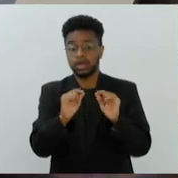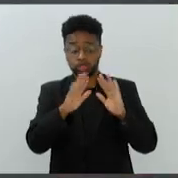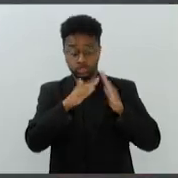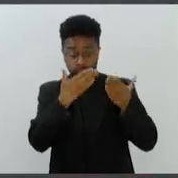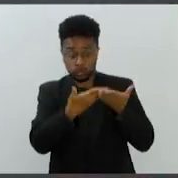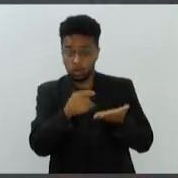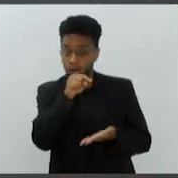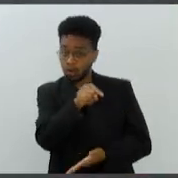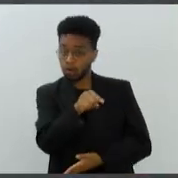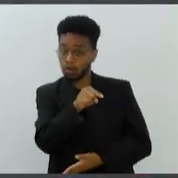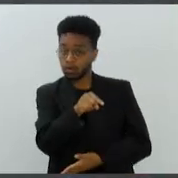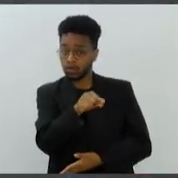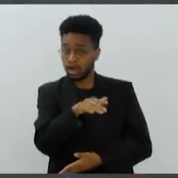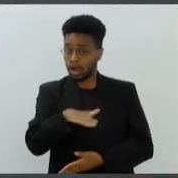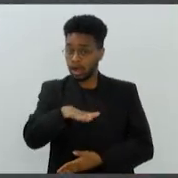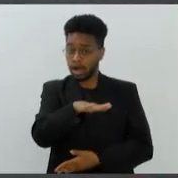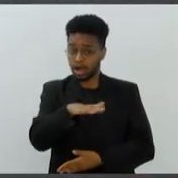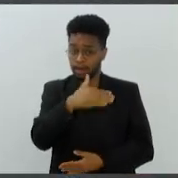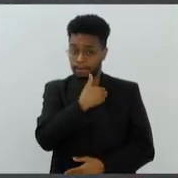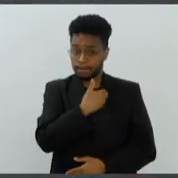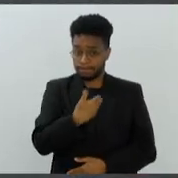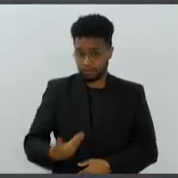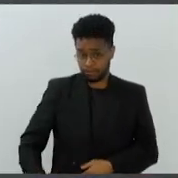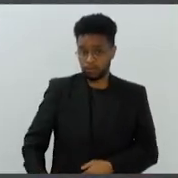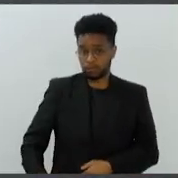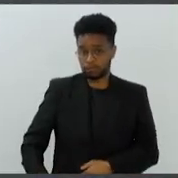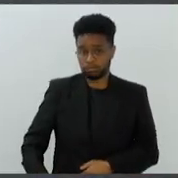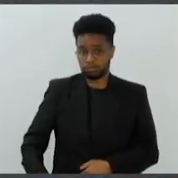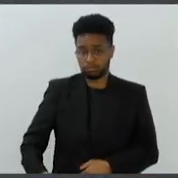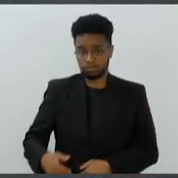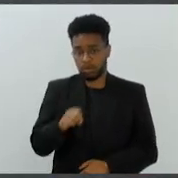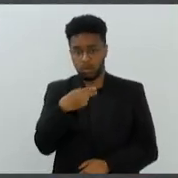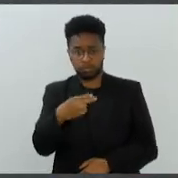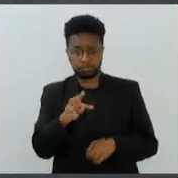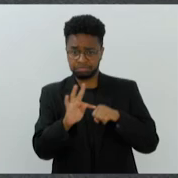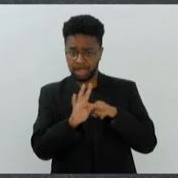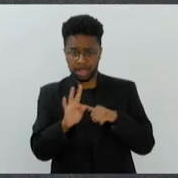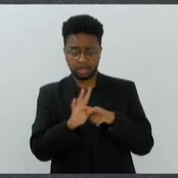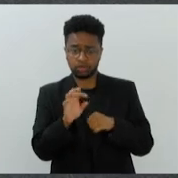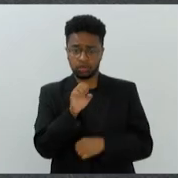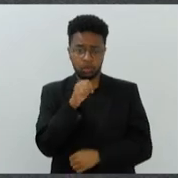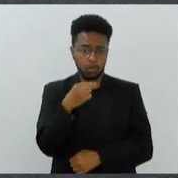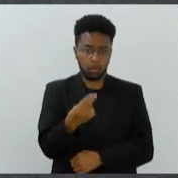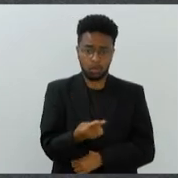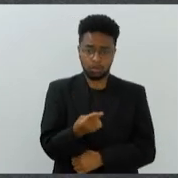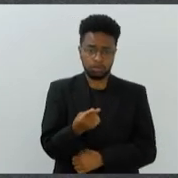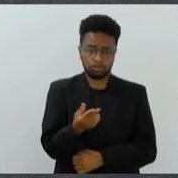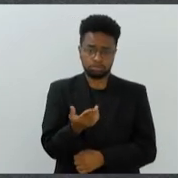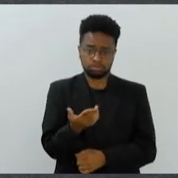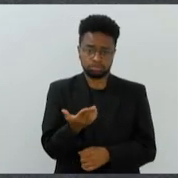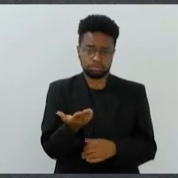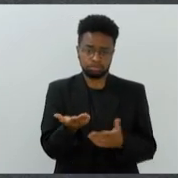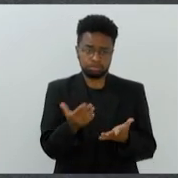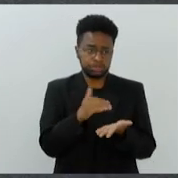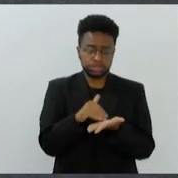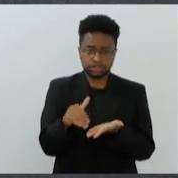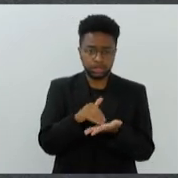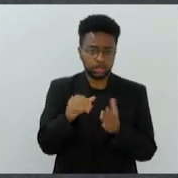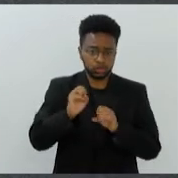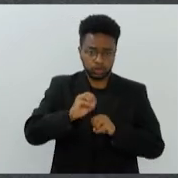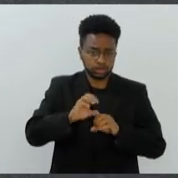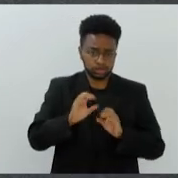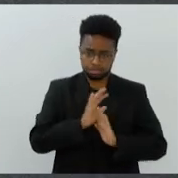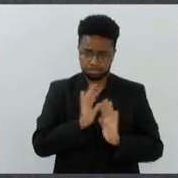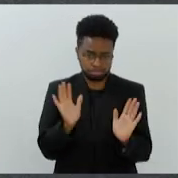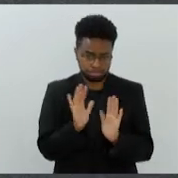colégios da rede estadual, seja a rede técnica, seja a rede da Secretaria de